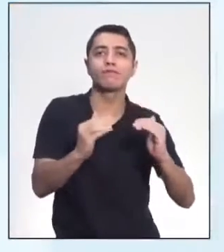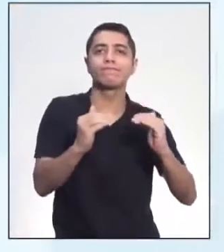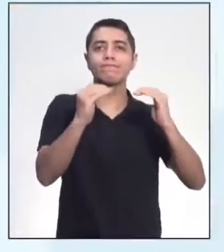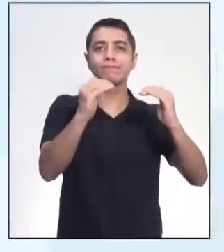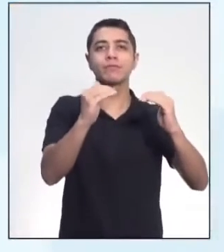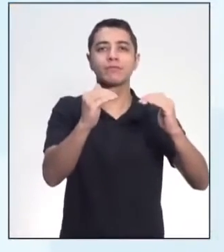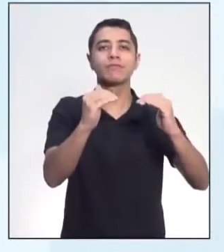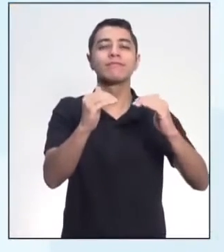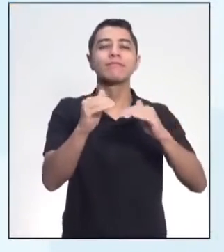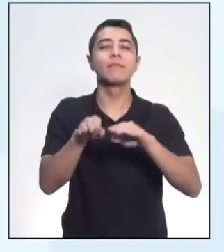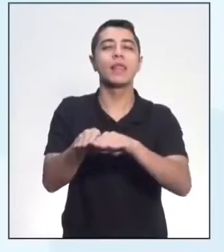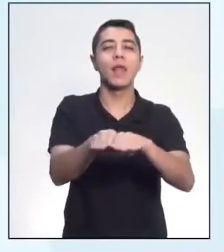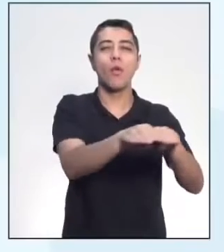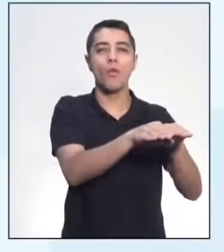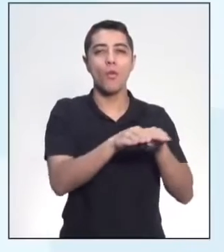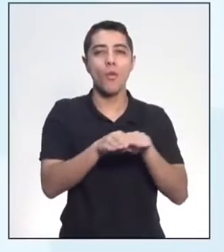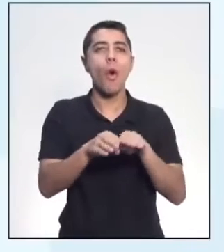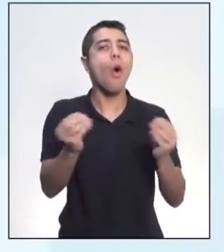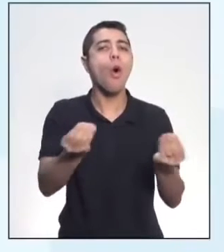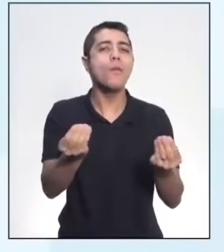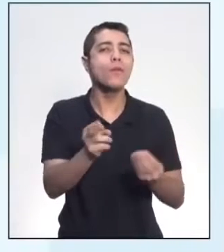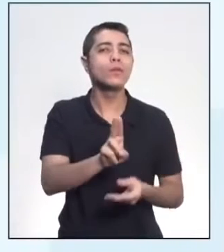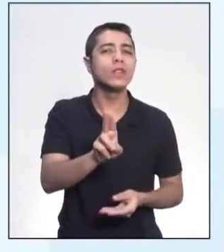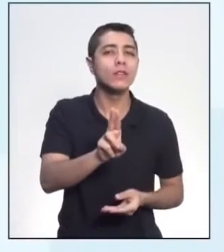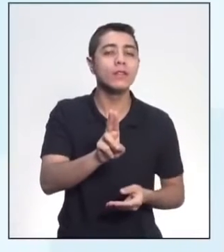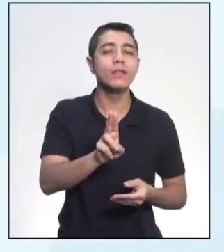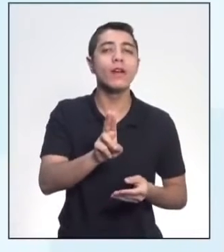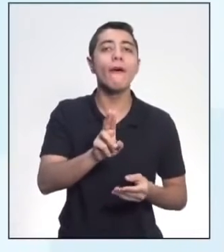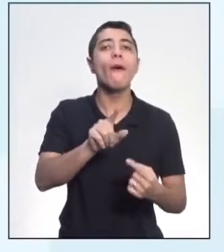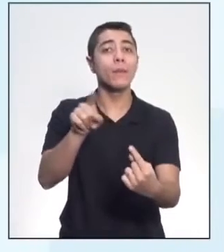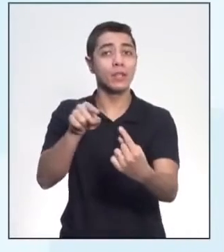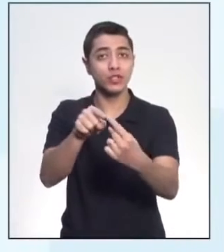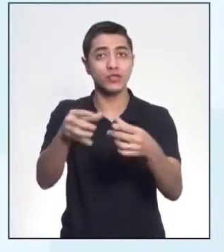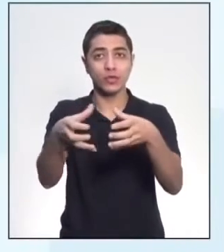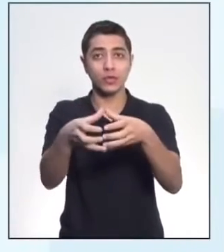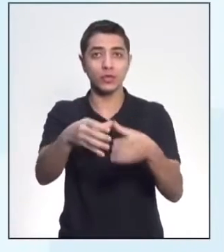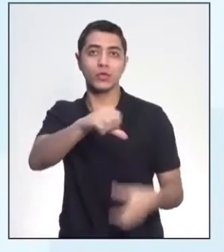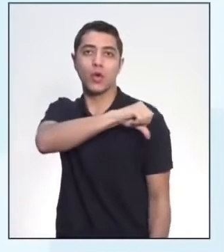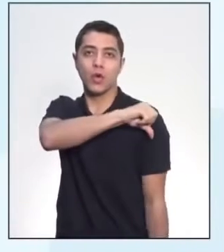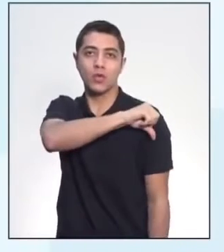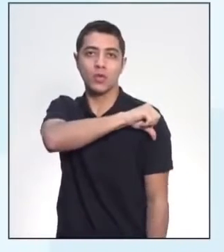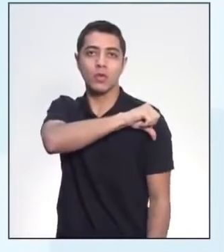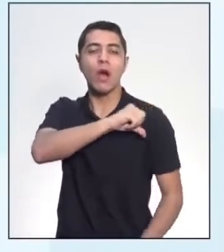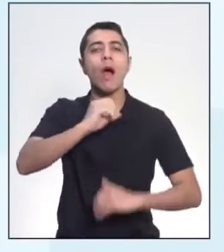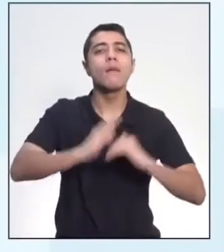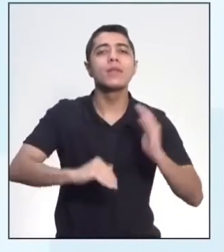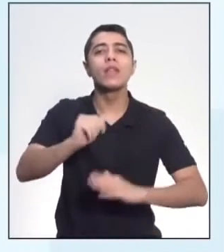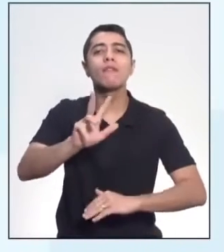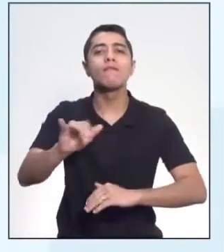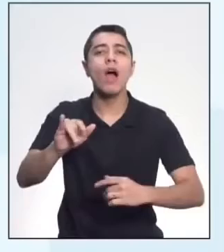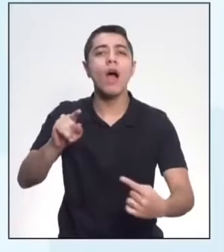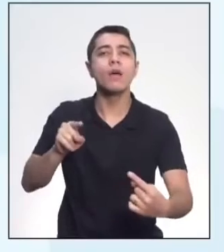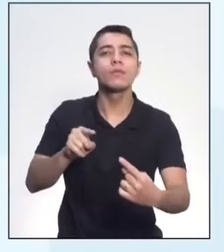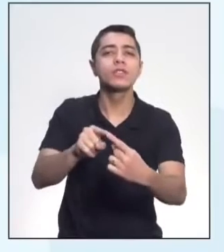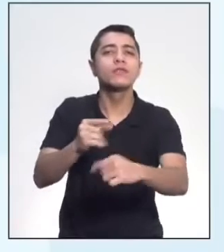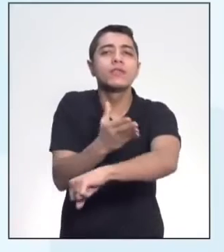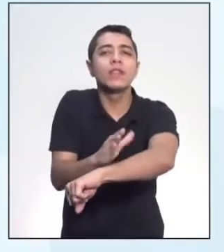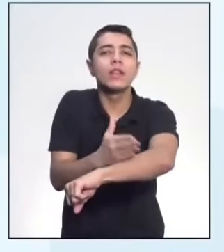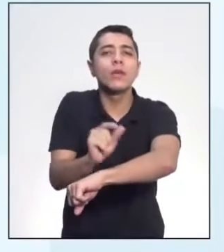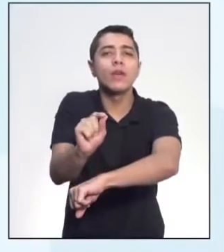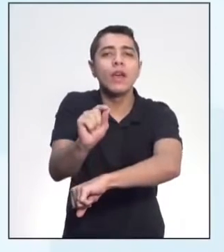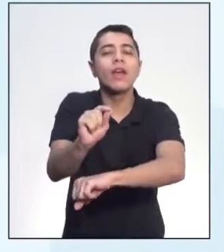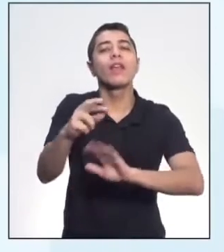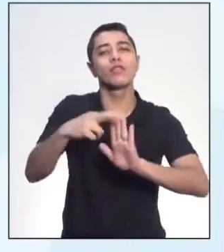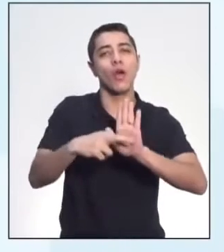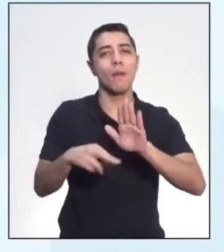ano. A habilidade que vamos mobilizar hoje, fazer uso consciente e reflexivo da norma padrão em situações de